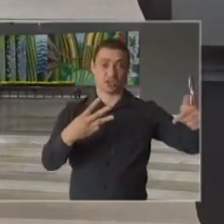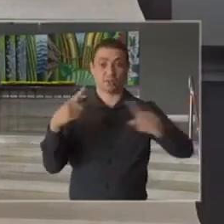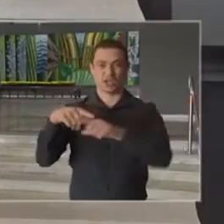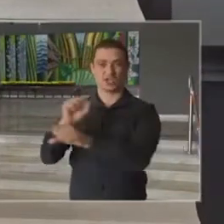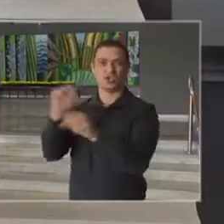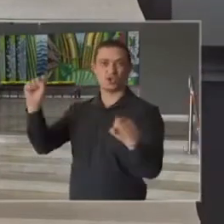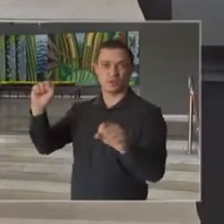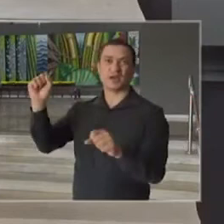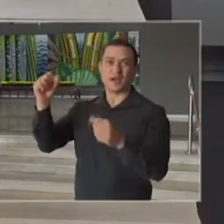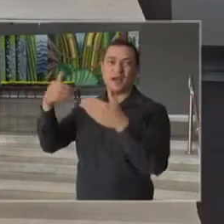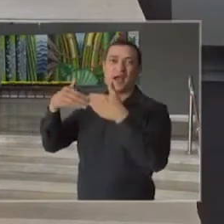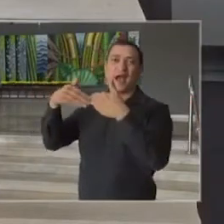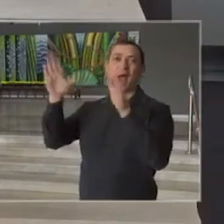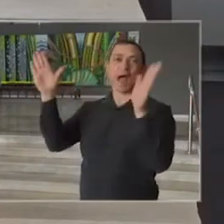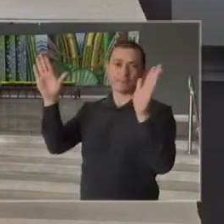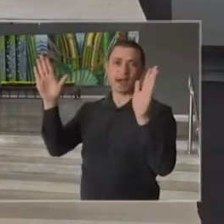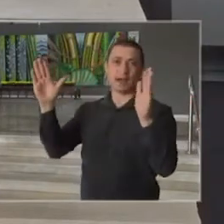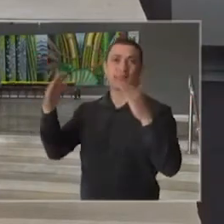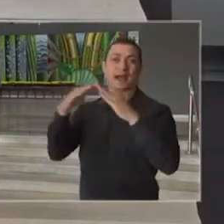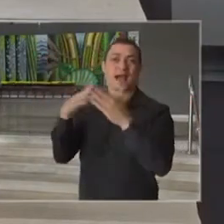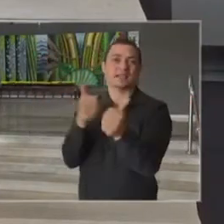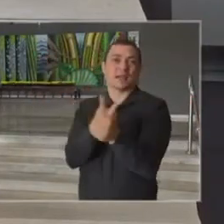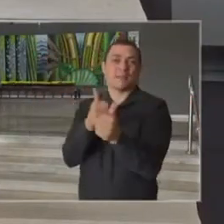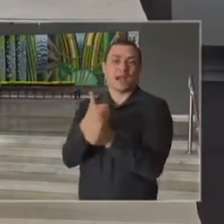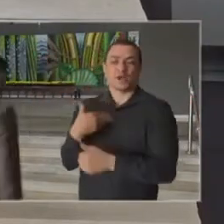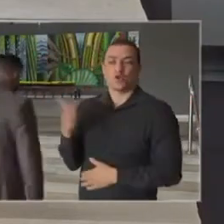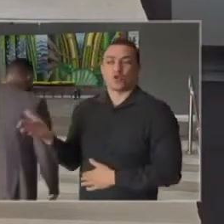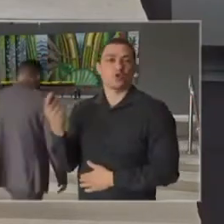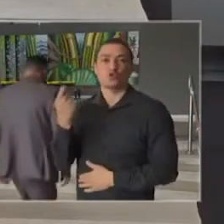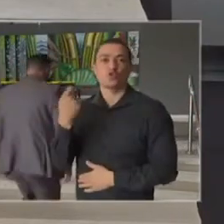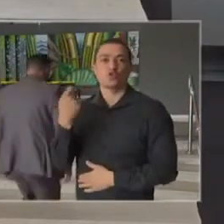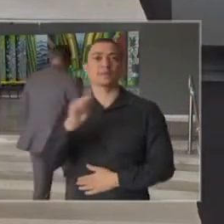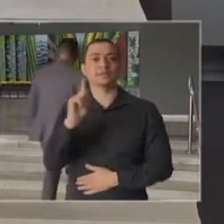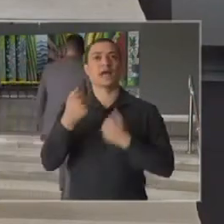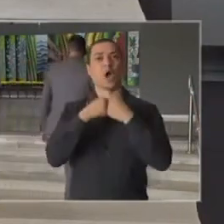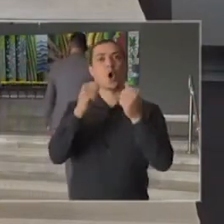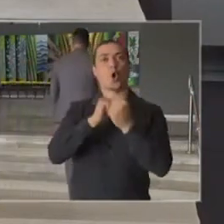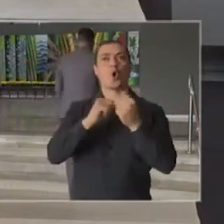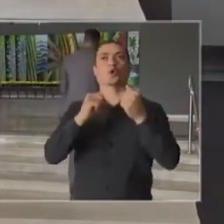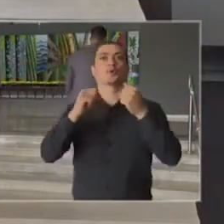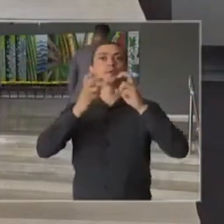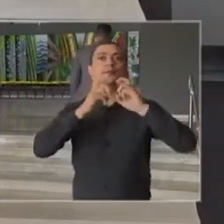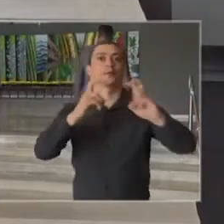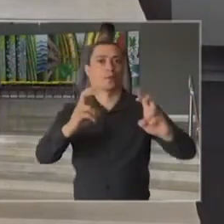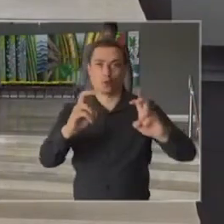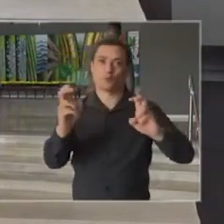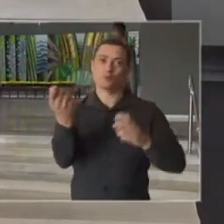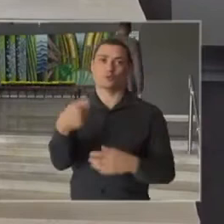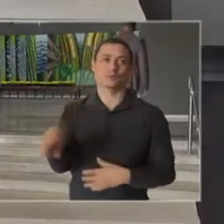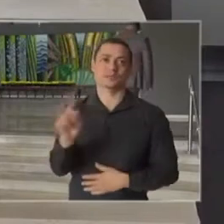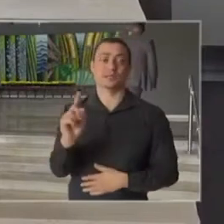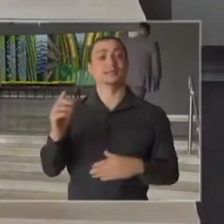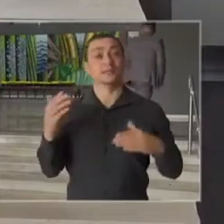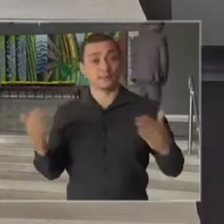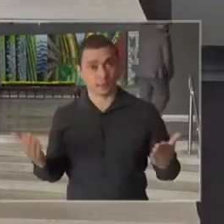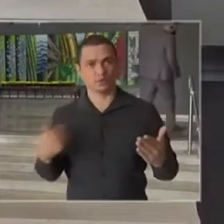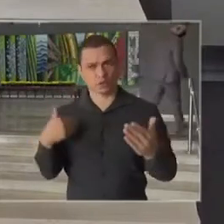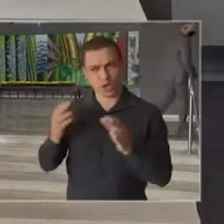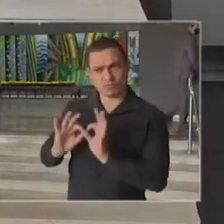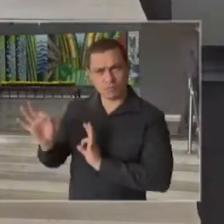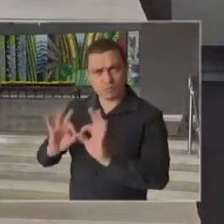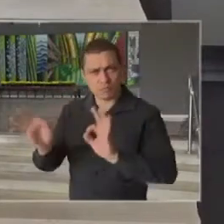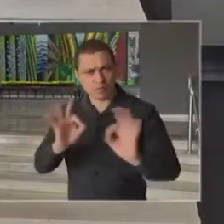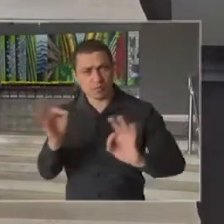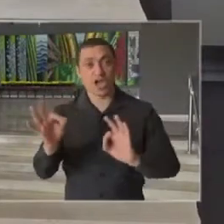manhã, tipicamente as academias são perto das casas, não haverá um transgordo para o transporte público. Então, tudo isso foi feito